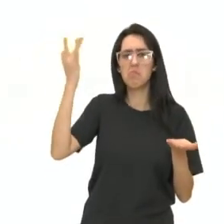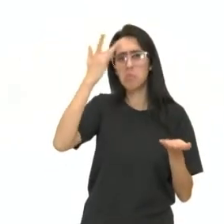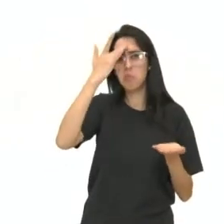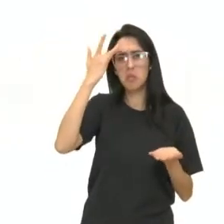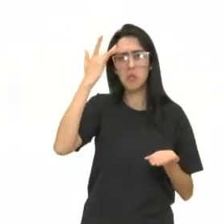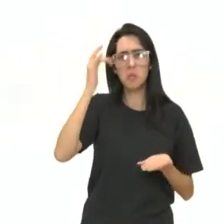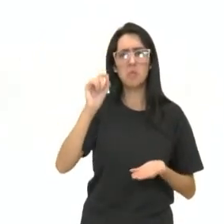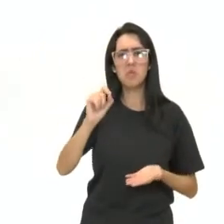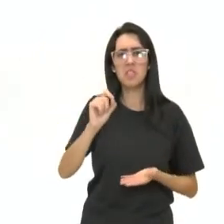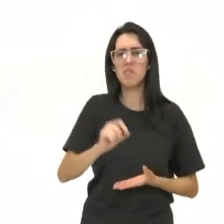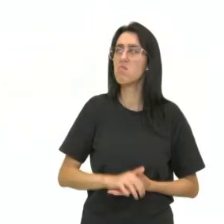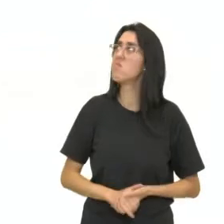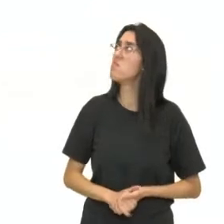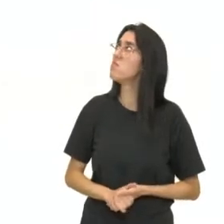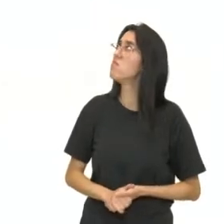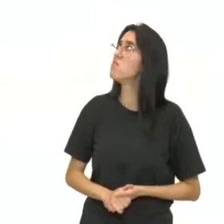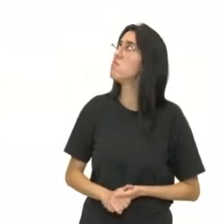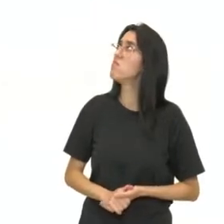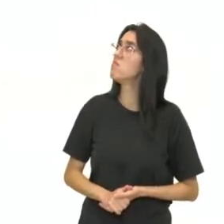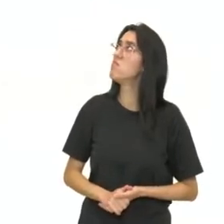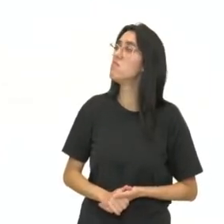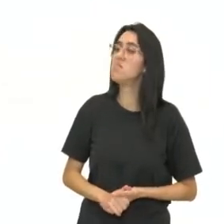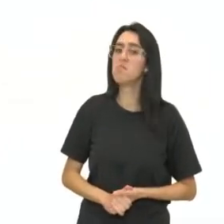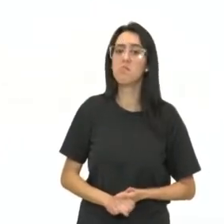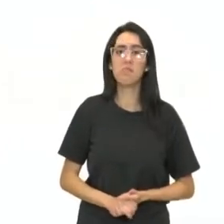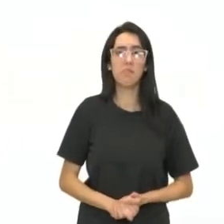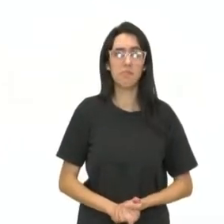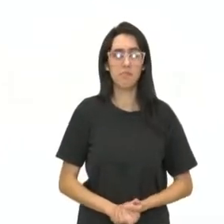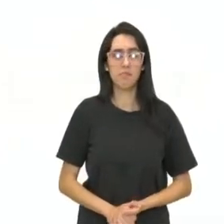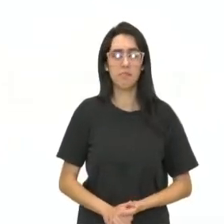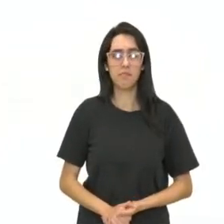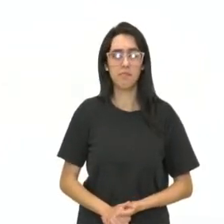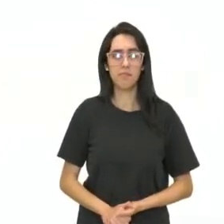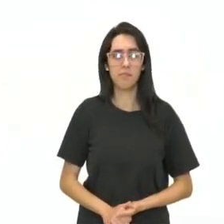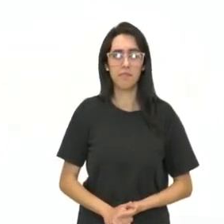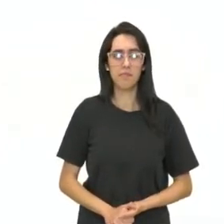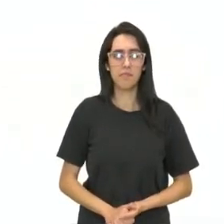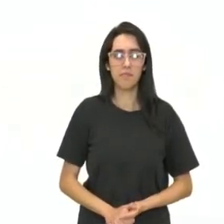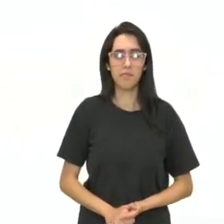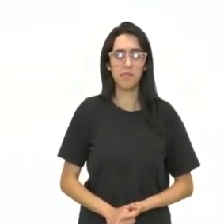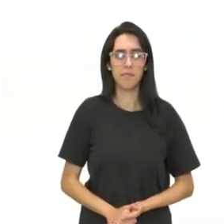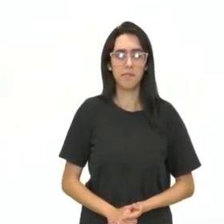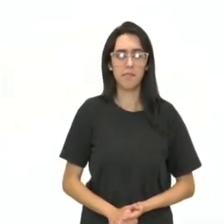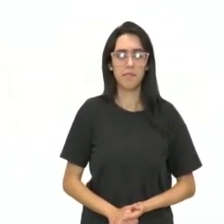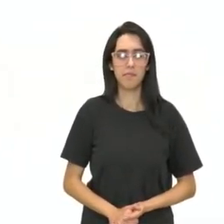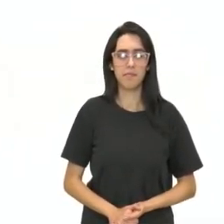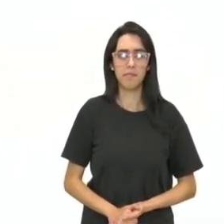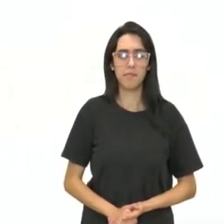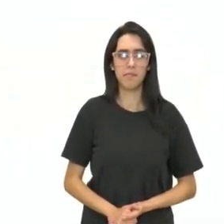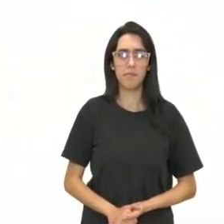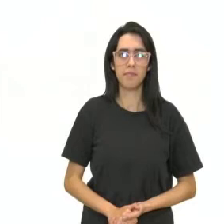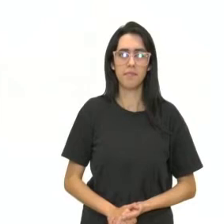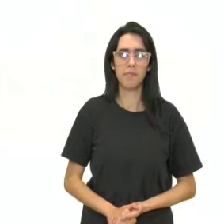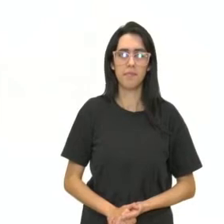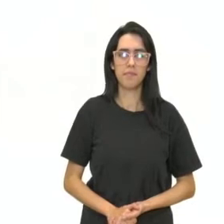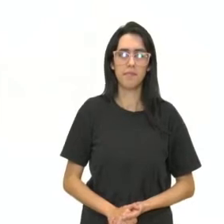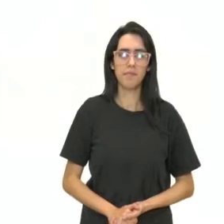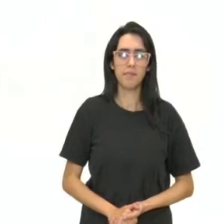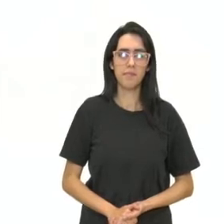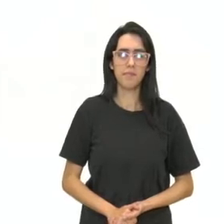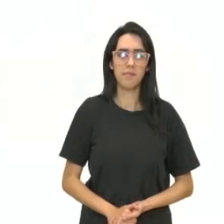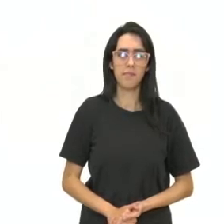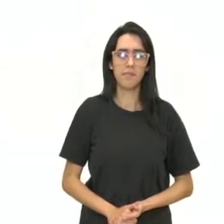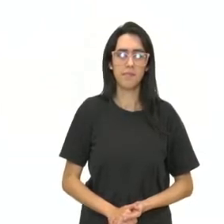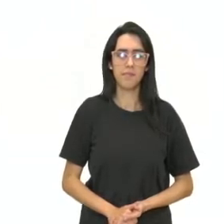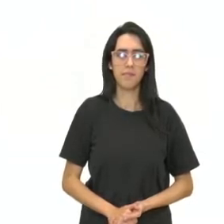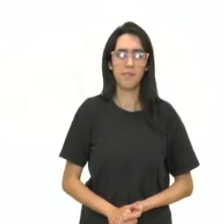En ningún momento me puse triste por no trabajar con Spielberg. Él me enseñó el guión y le